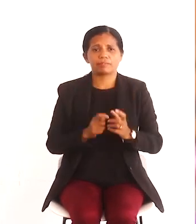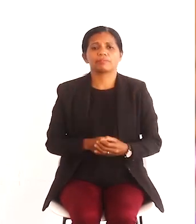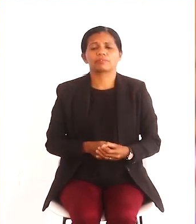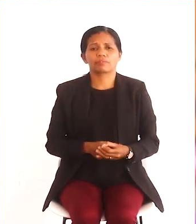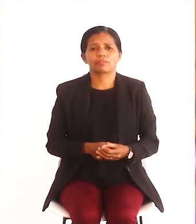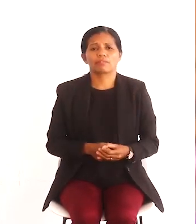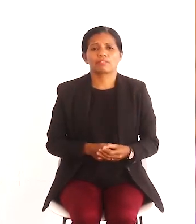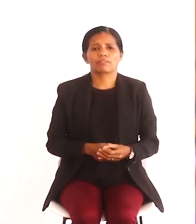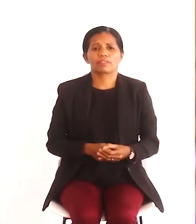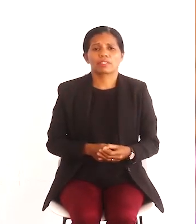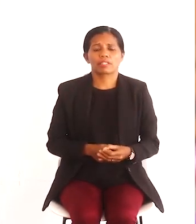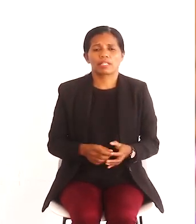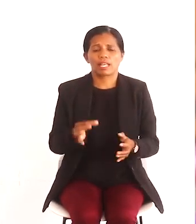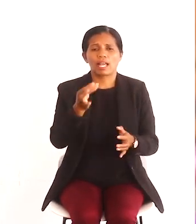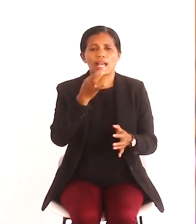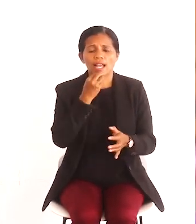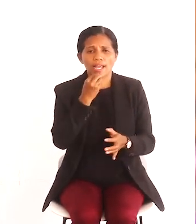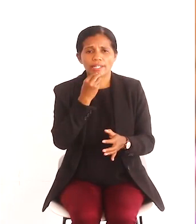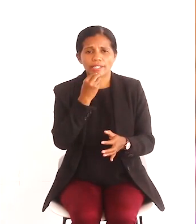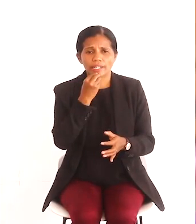Comer, ele,